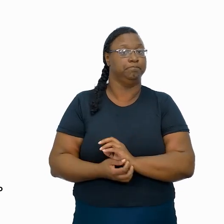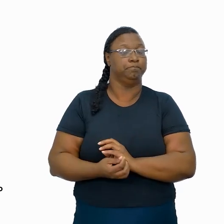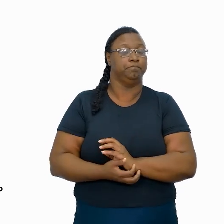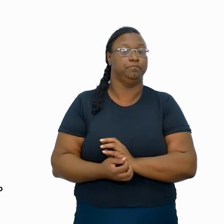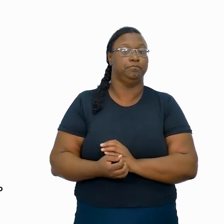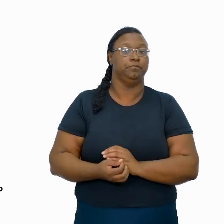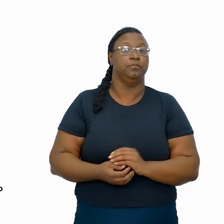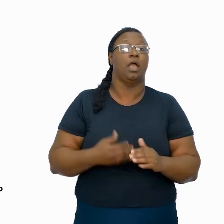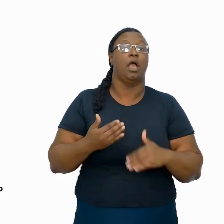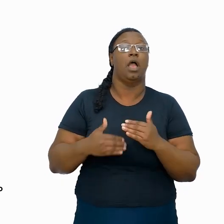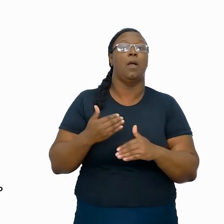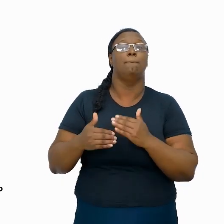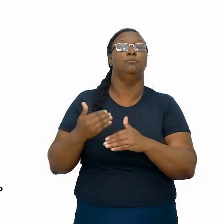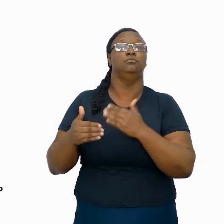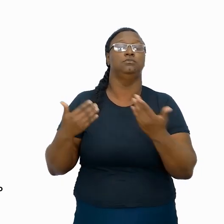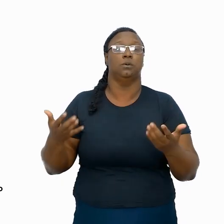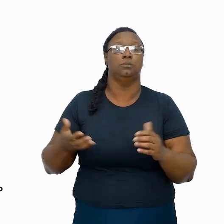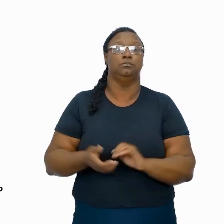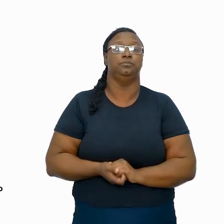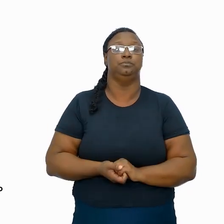A produção aí.